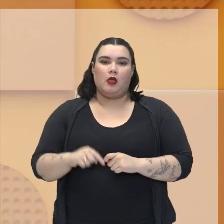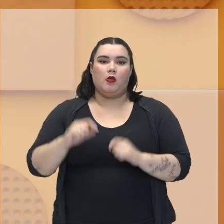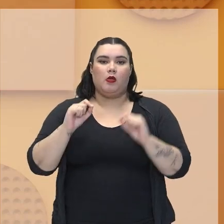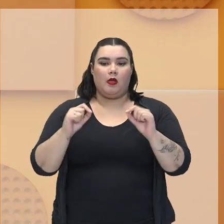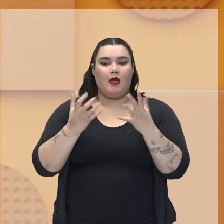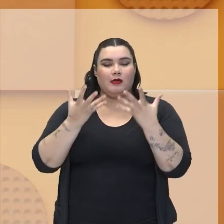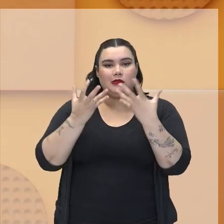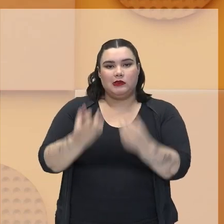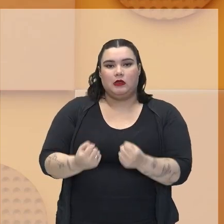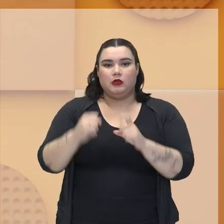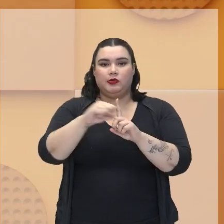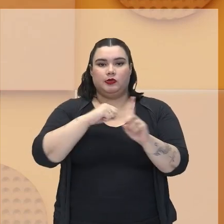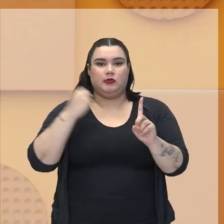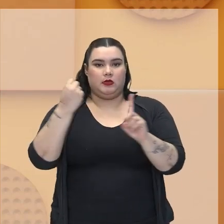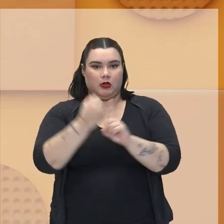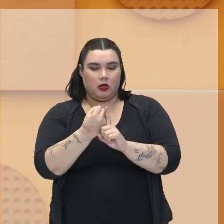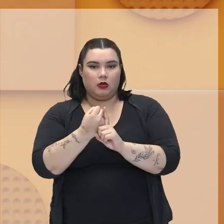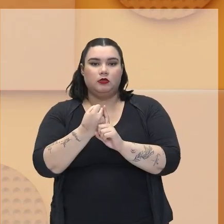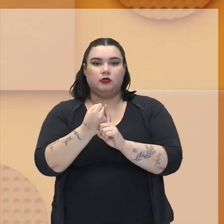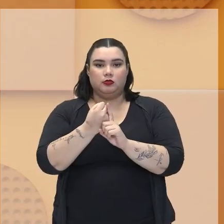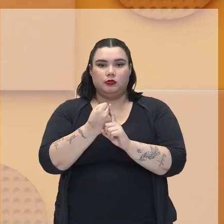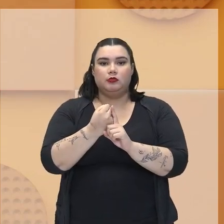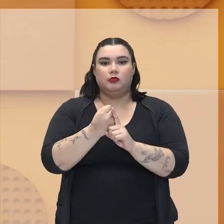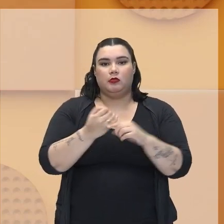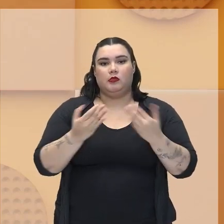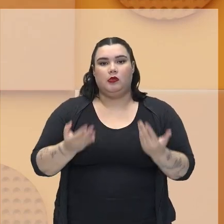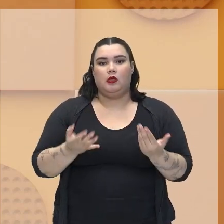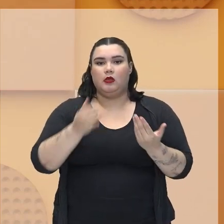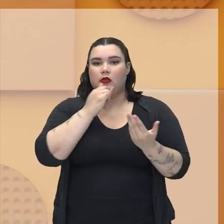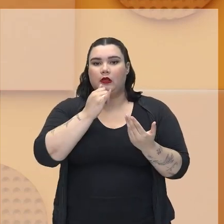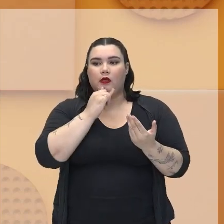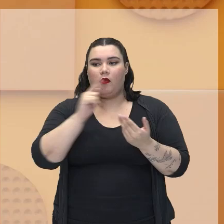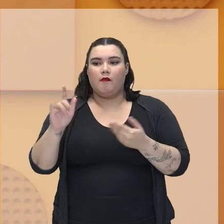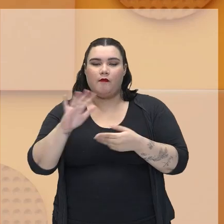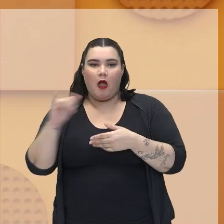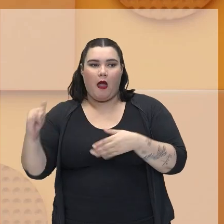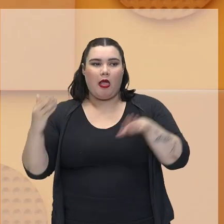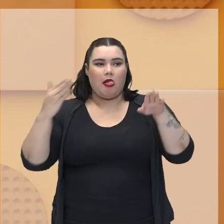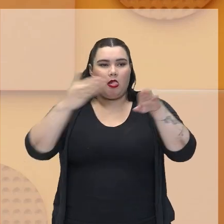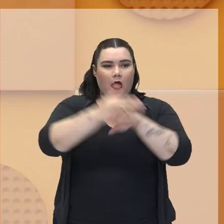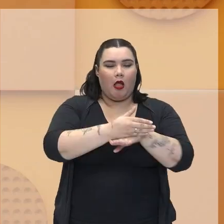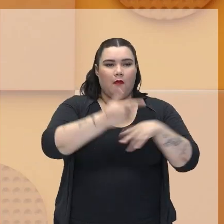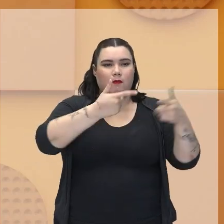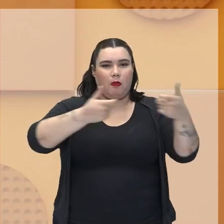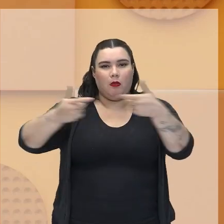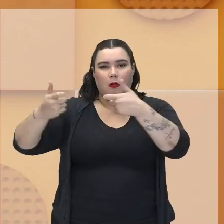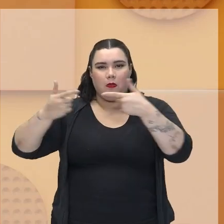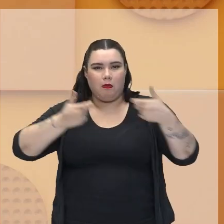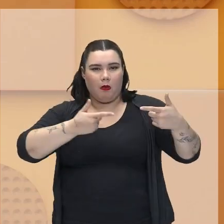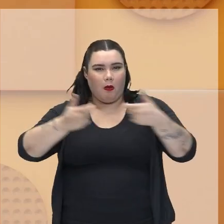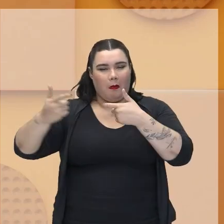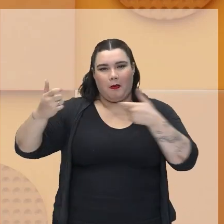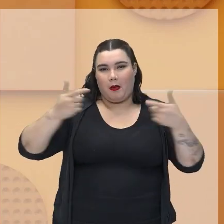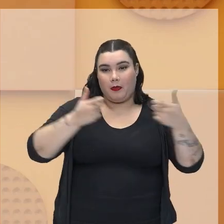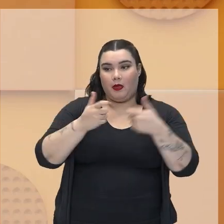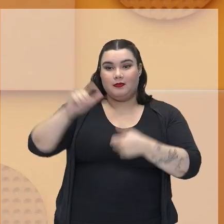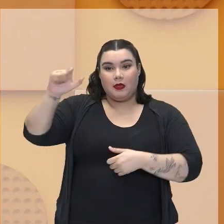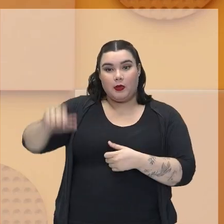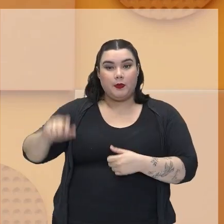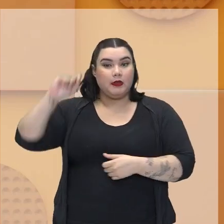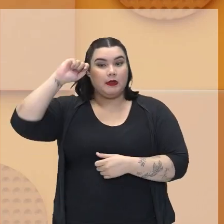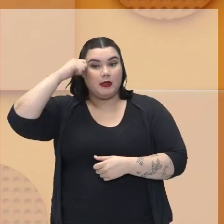ascensão social, você ir para as trincheiras da guerra, principalmente ali para o negro, para